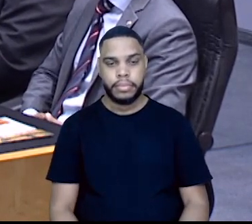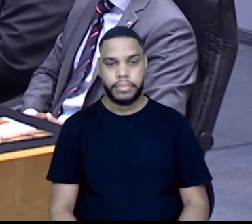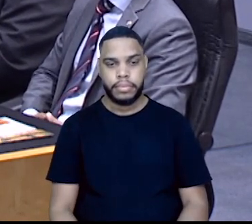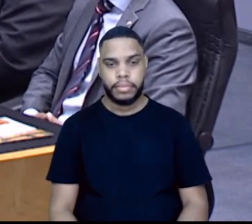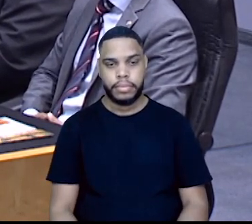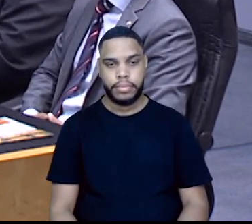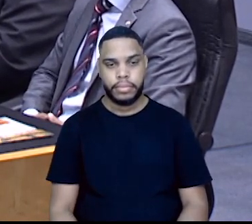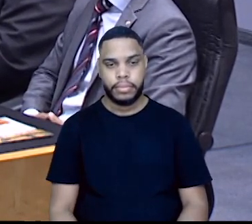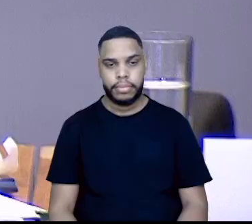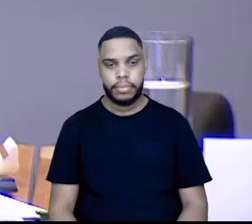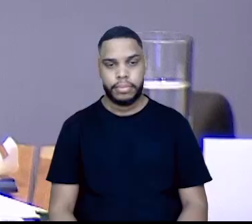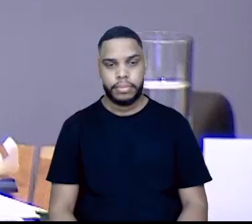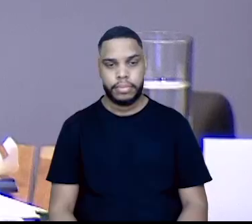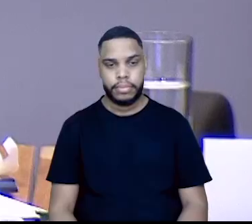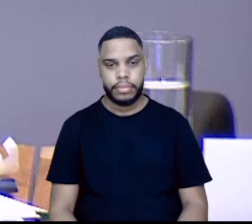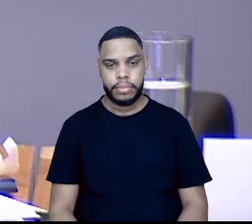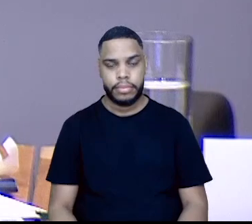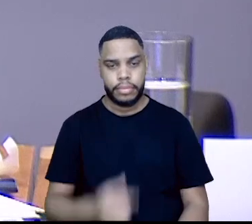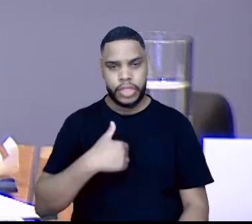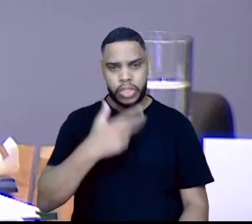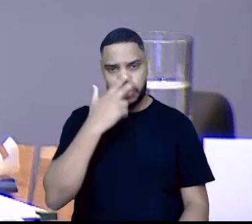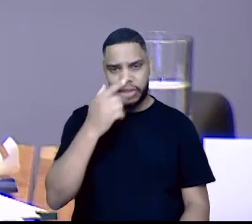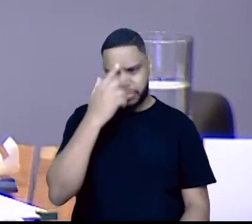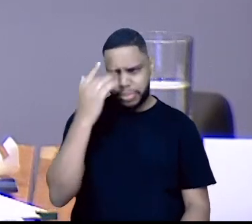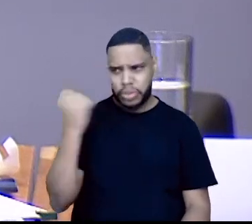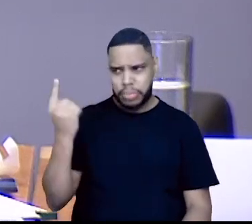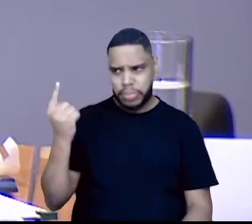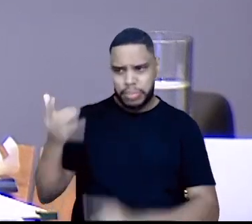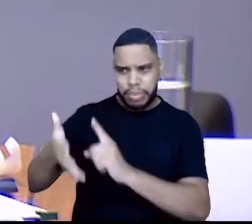Eu achei que ainda tinha um monte de gente para falar antes de mim.